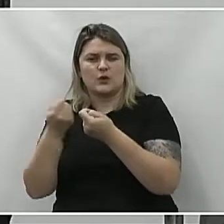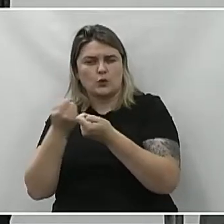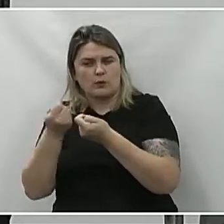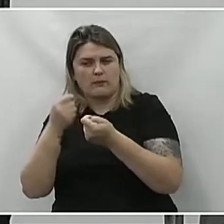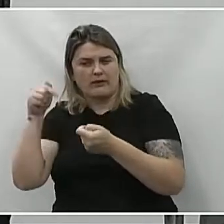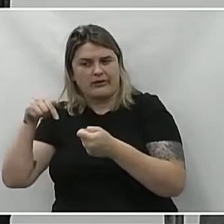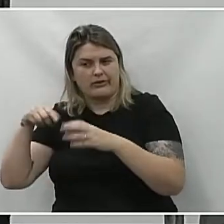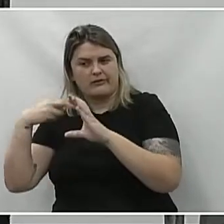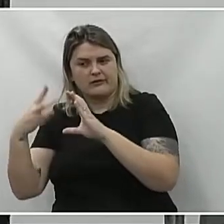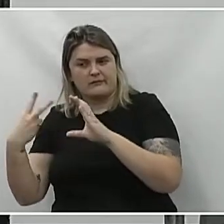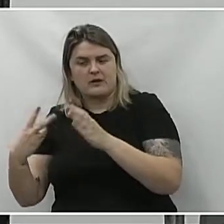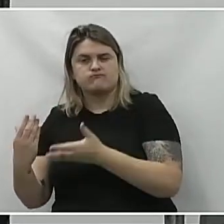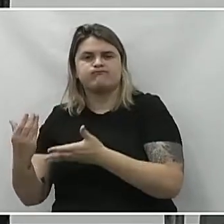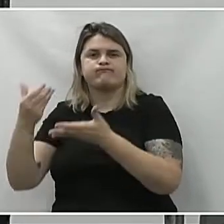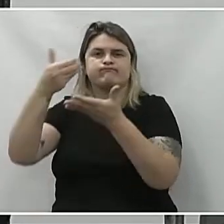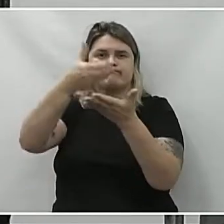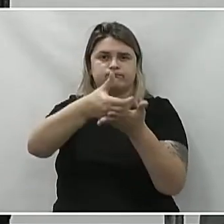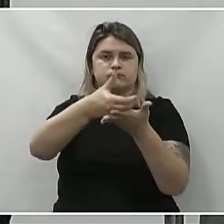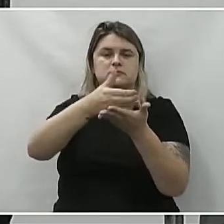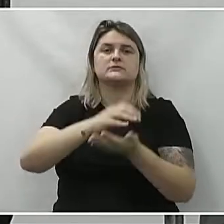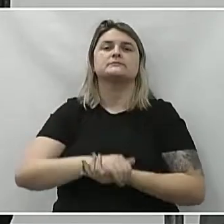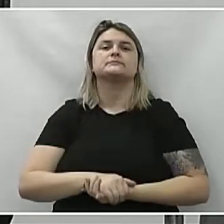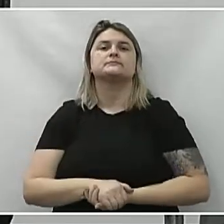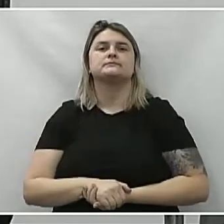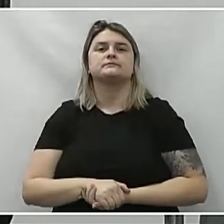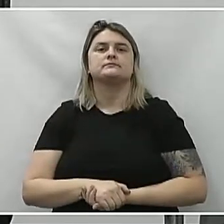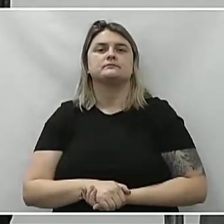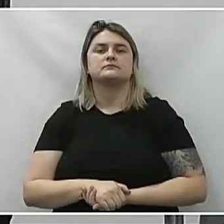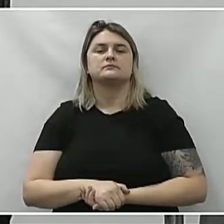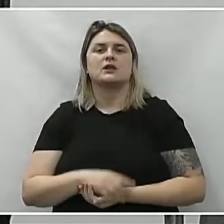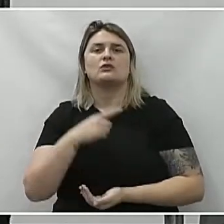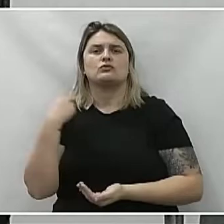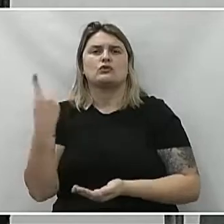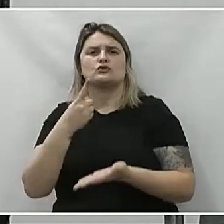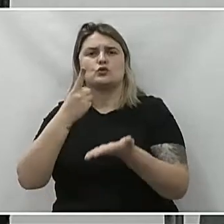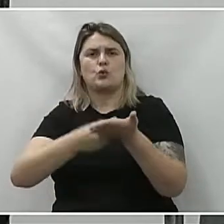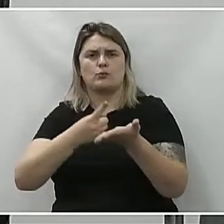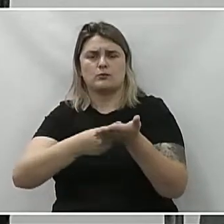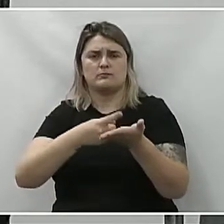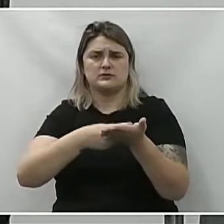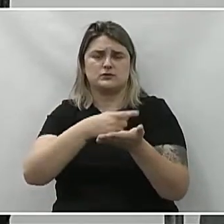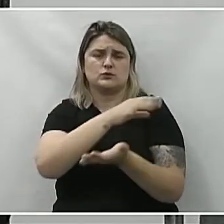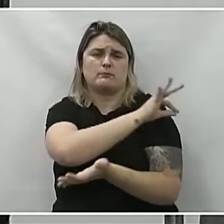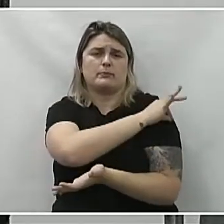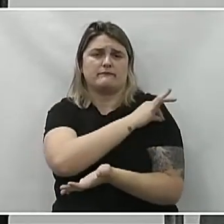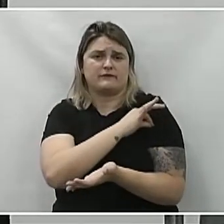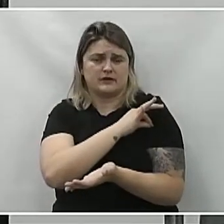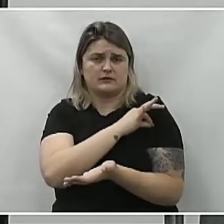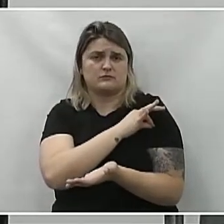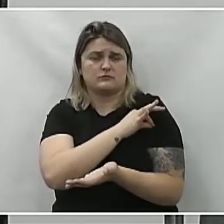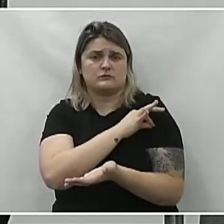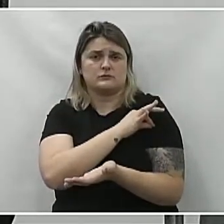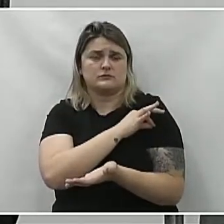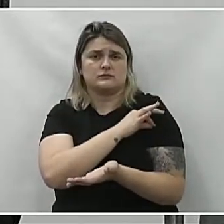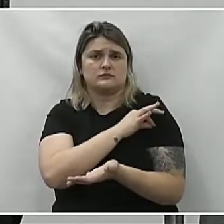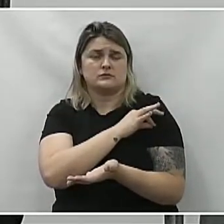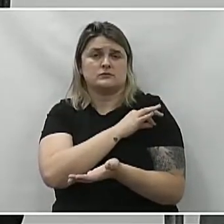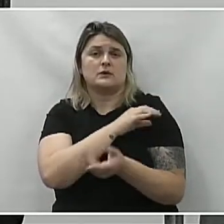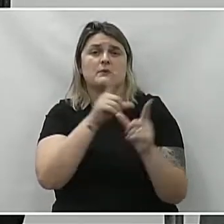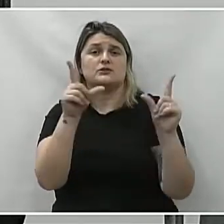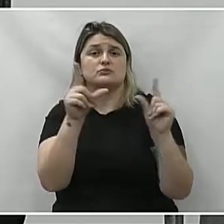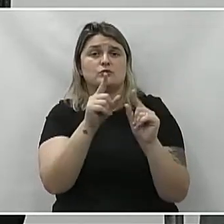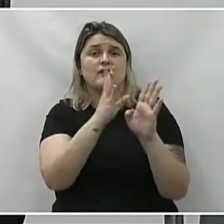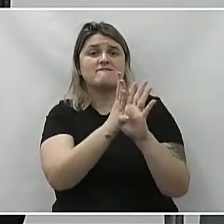aqui na Câmara de Vereadores no ano anterior a gente teve o compromisso do prefeito e também foi desafogado